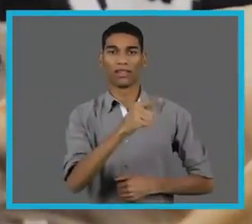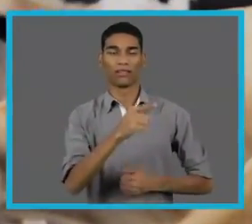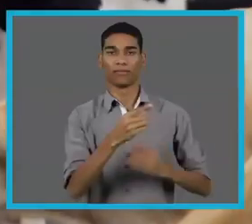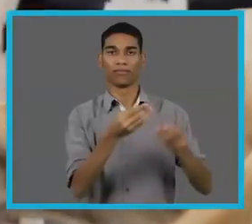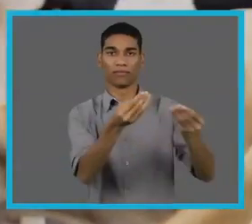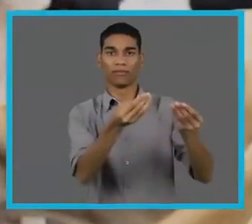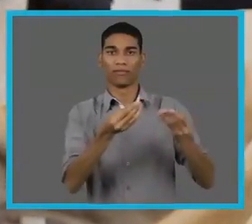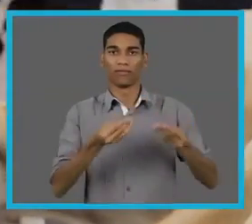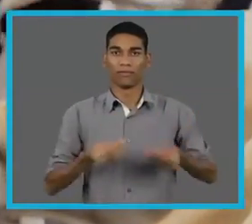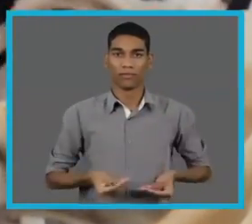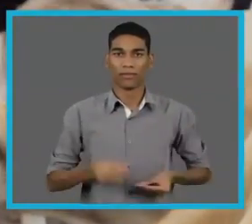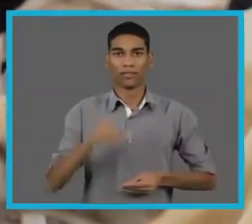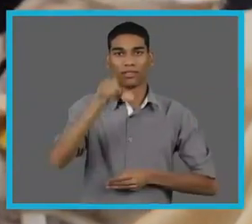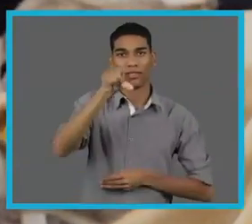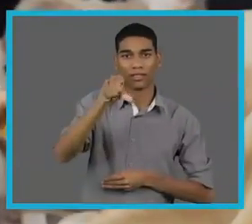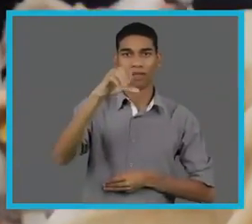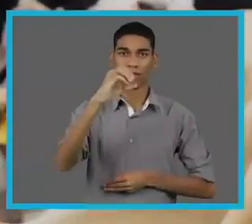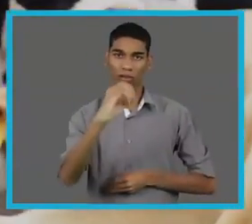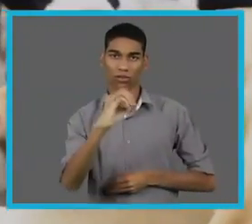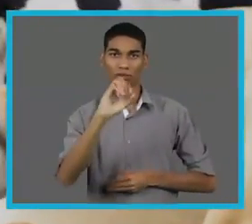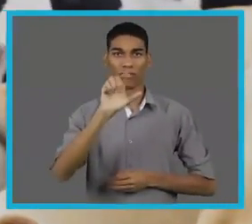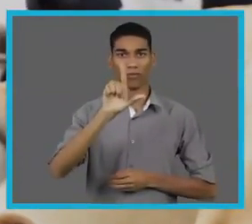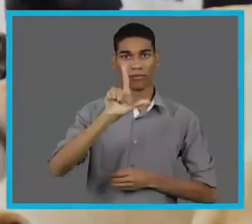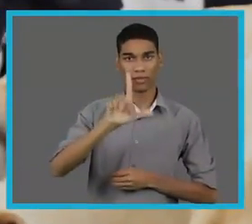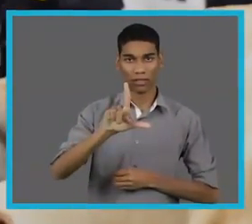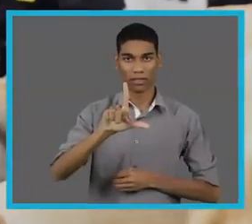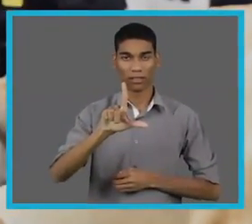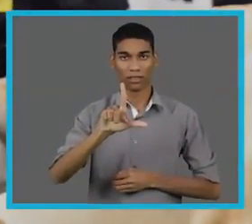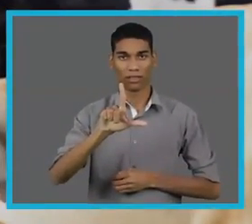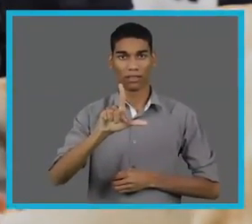elas me davam rendimento de 90 litros